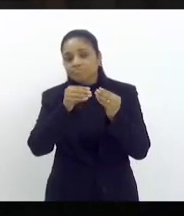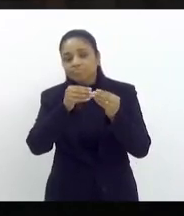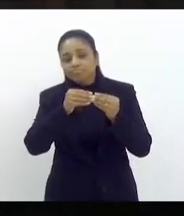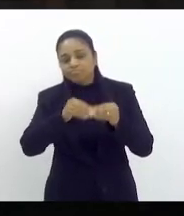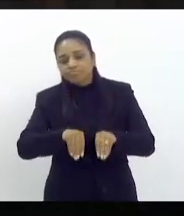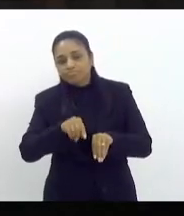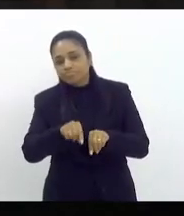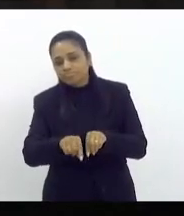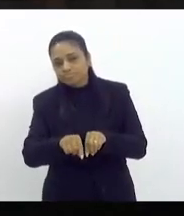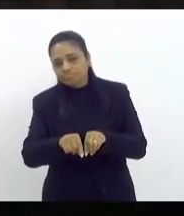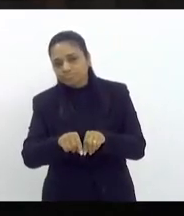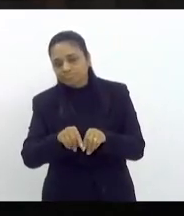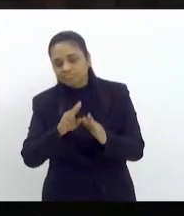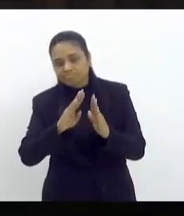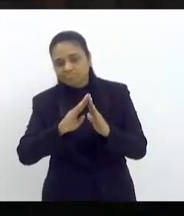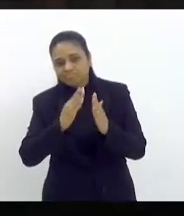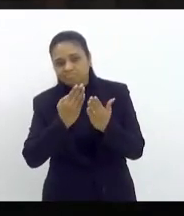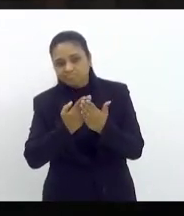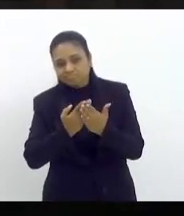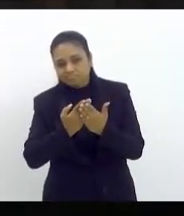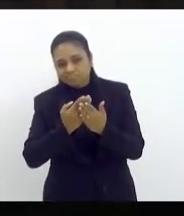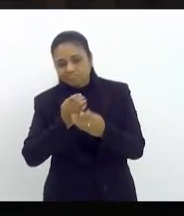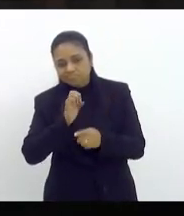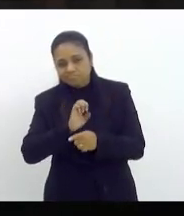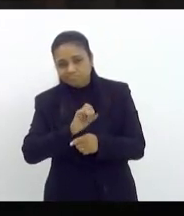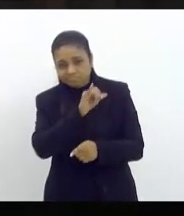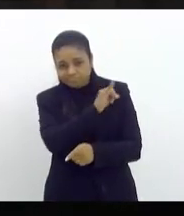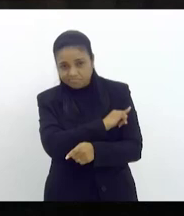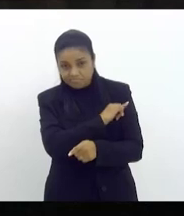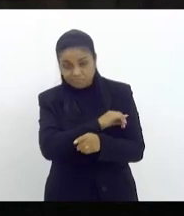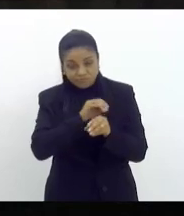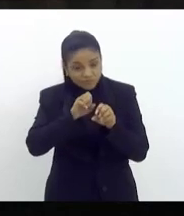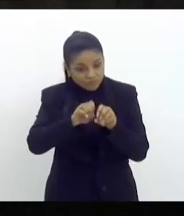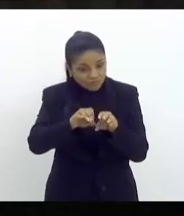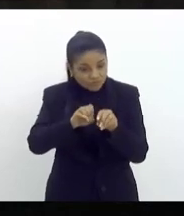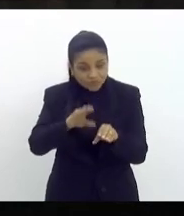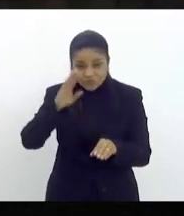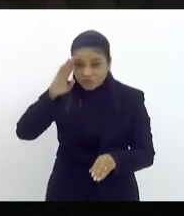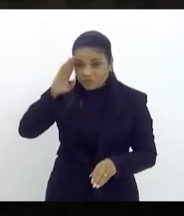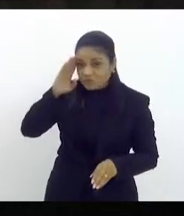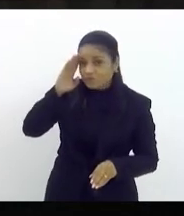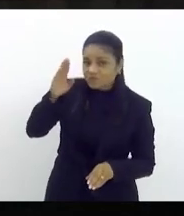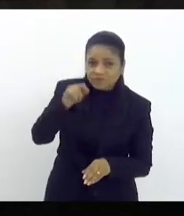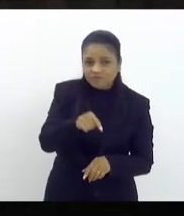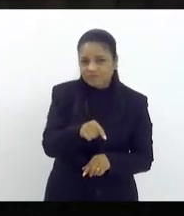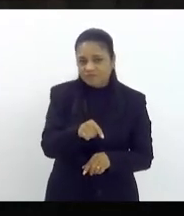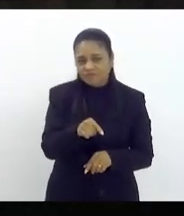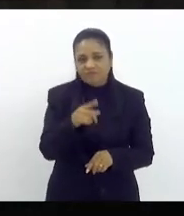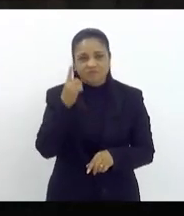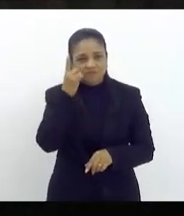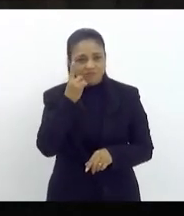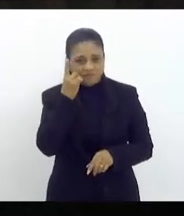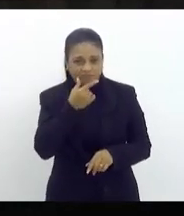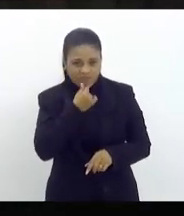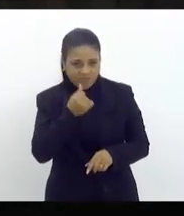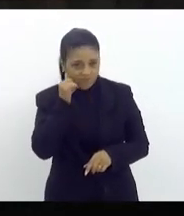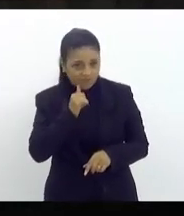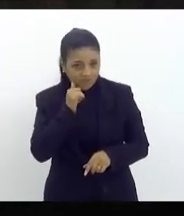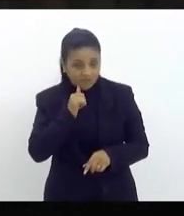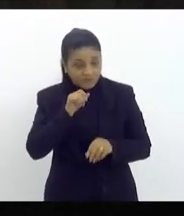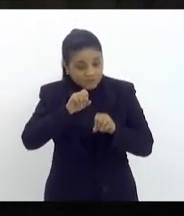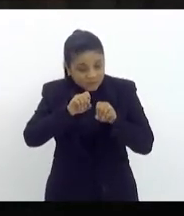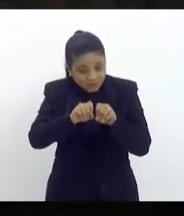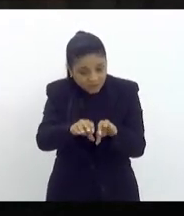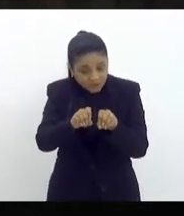estado do Rio de Janeiro educação é prioridade deputados e deputadas educação tem que